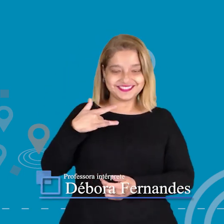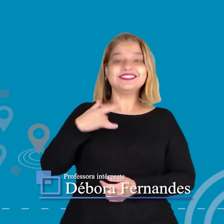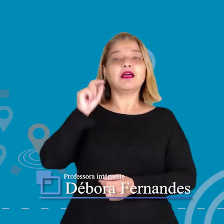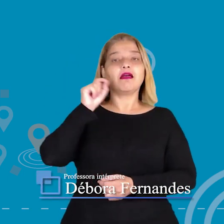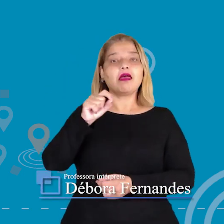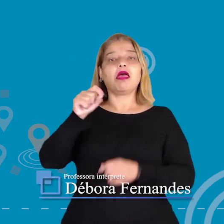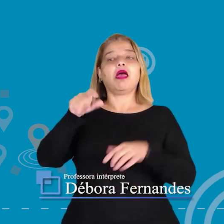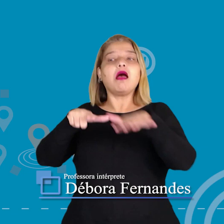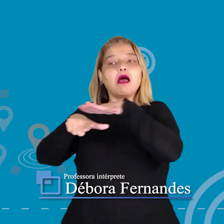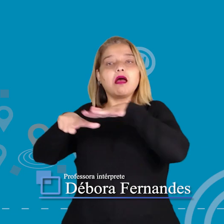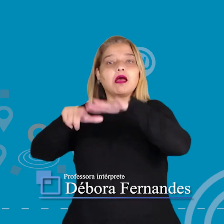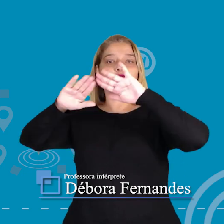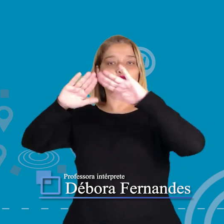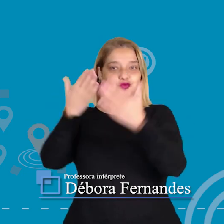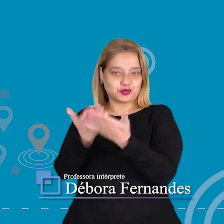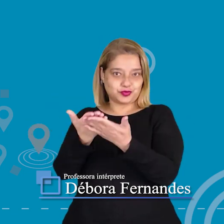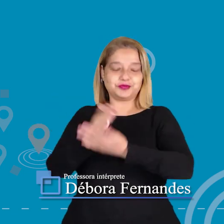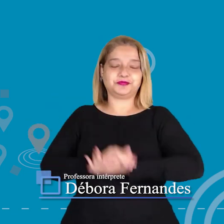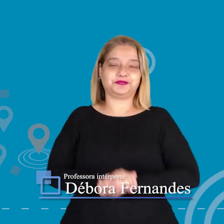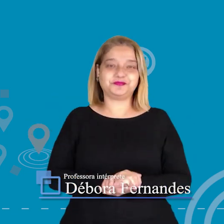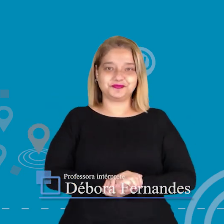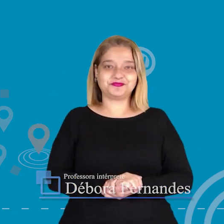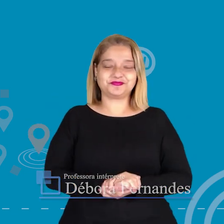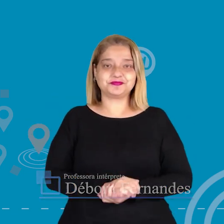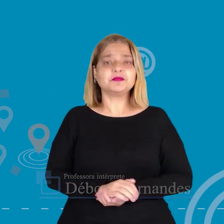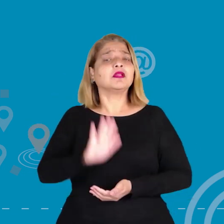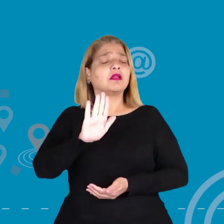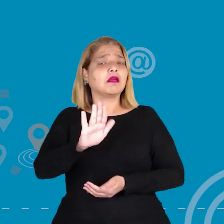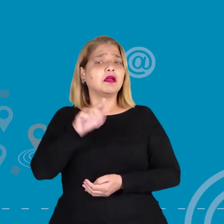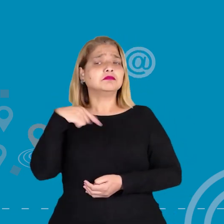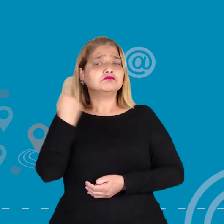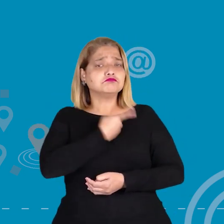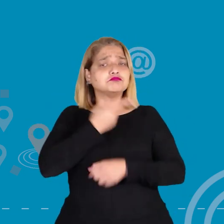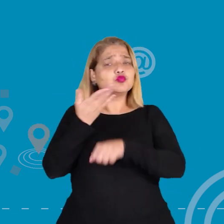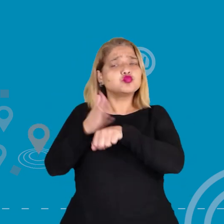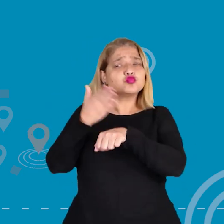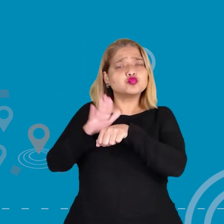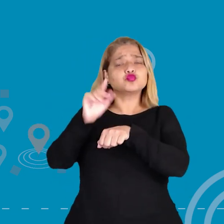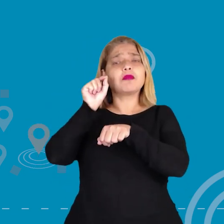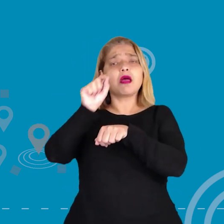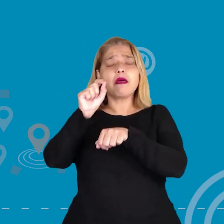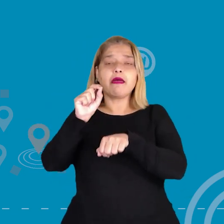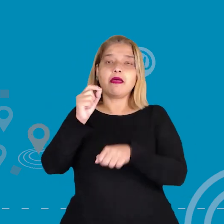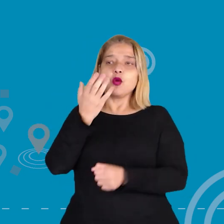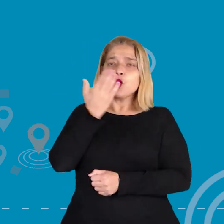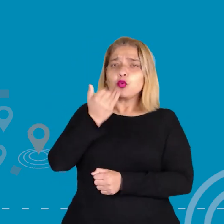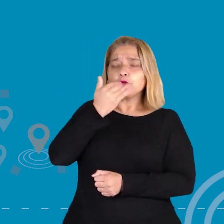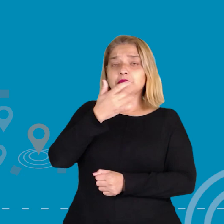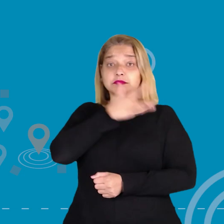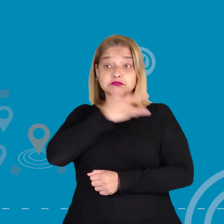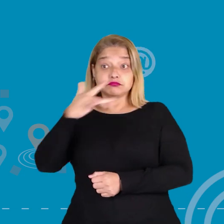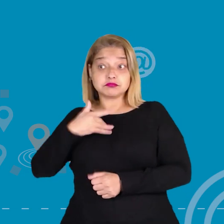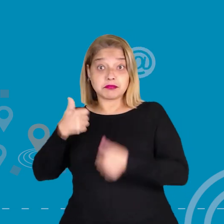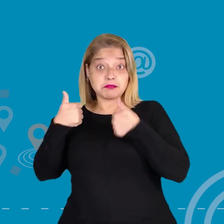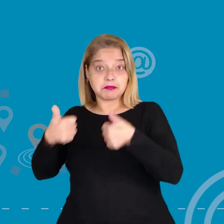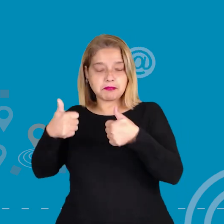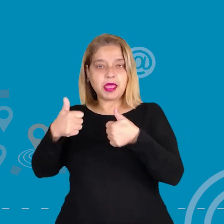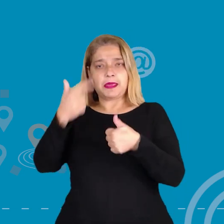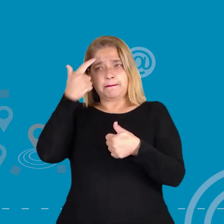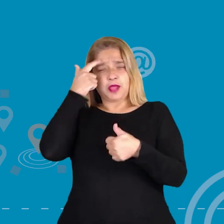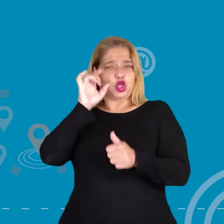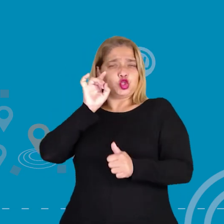nas unidades educacionais. Será que hábitos alimentares saudáveis são importantes apenas por